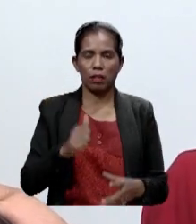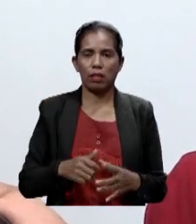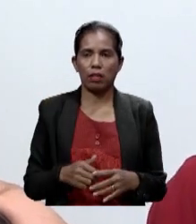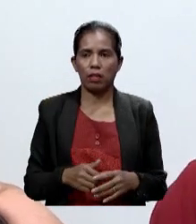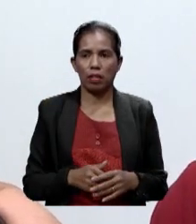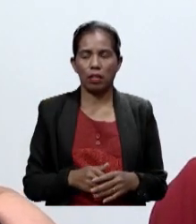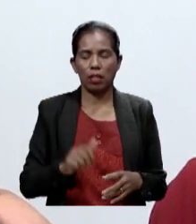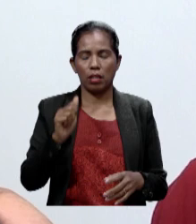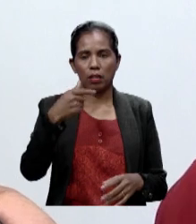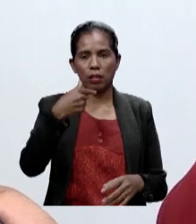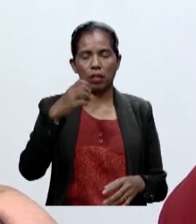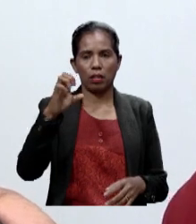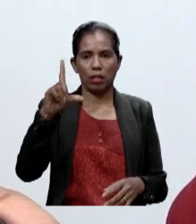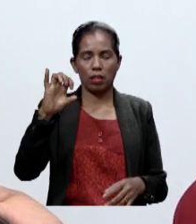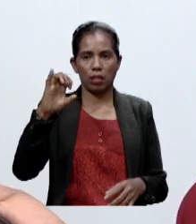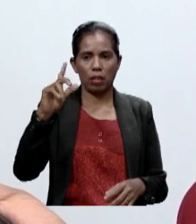Angelica